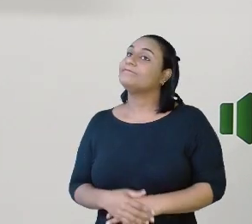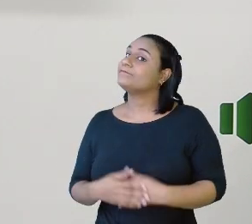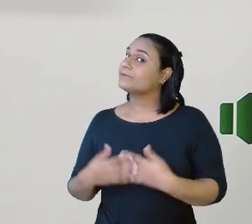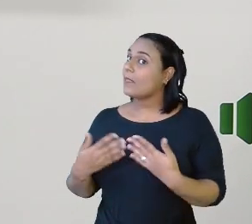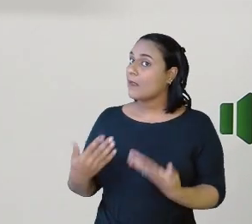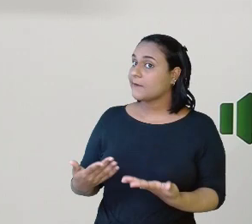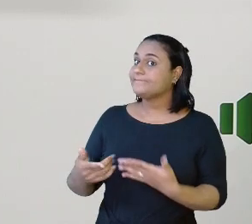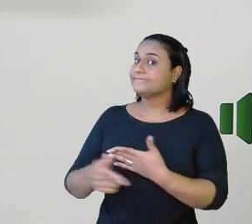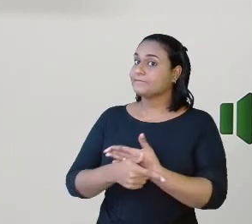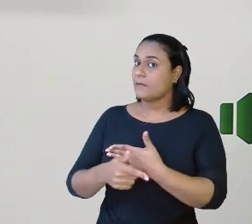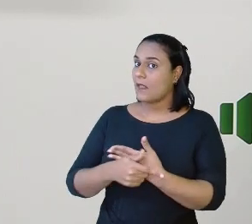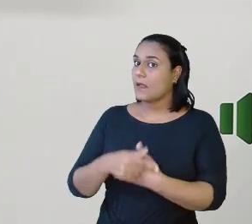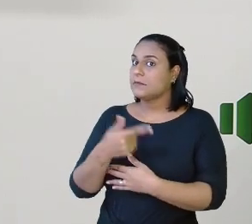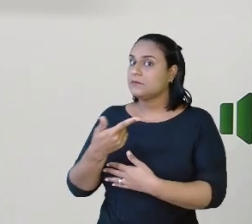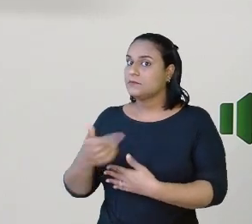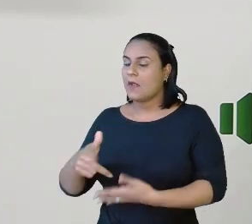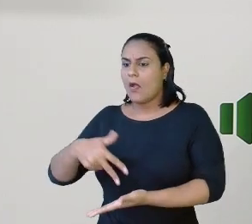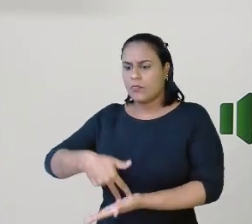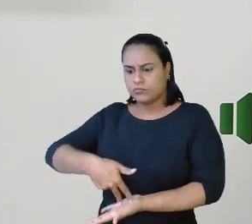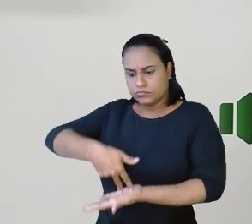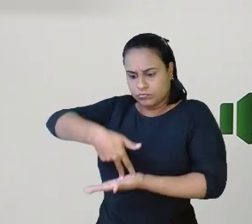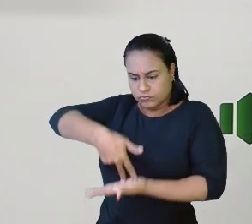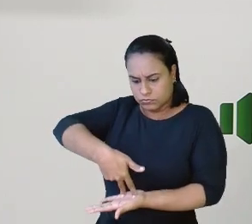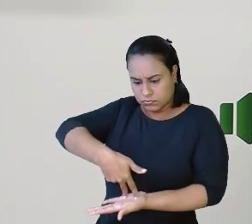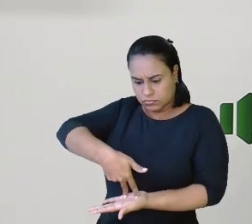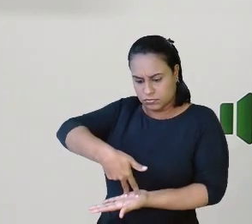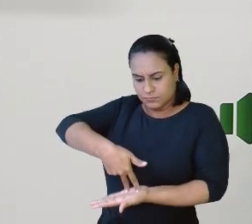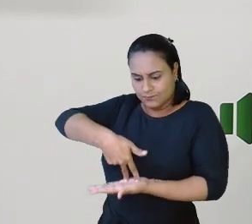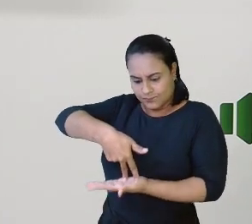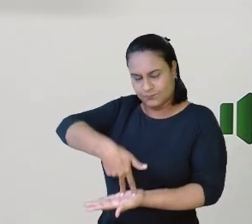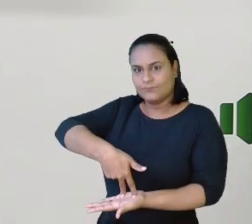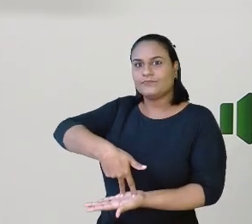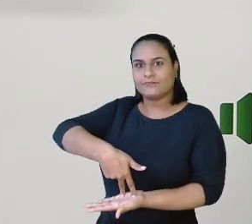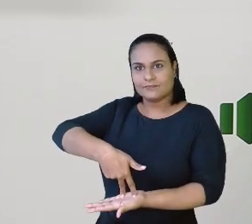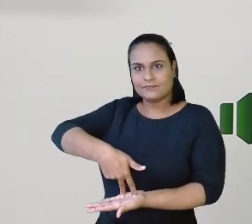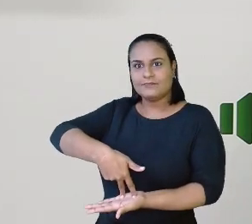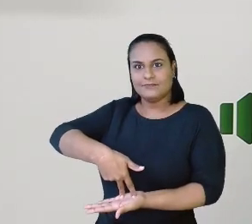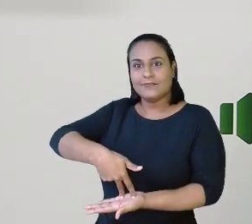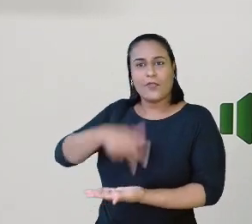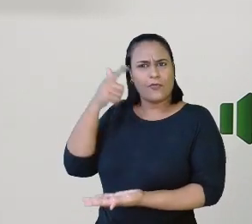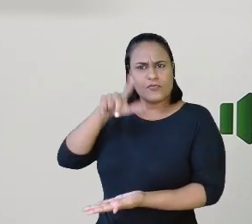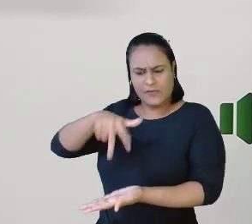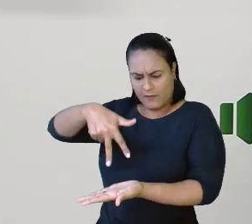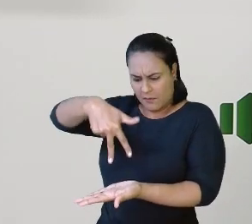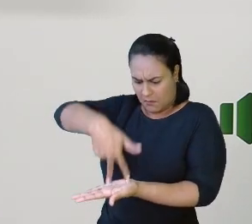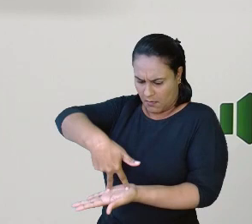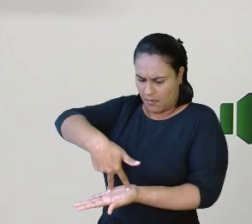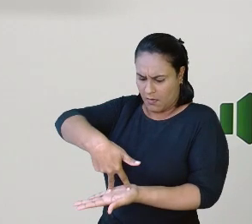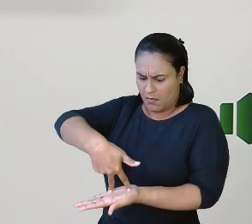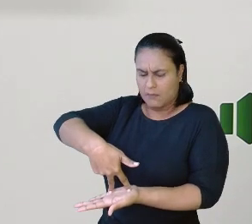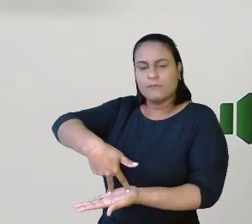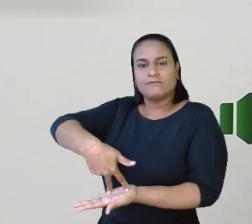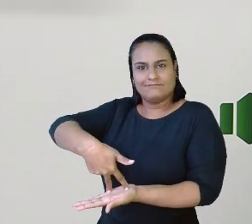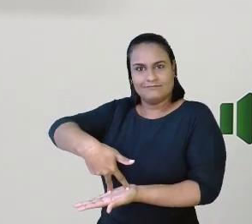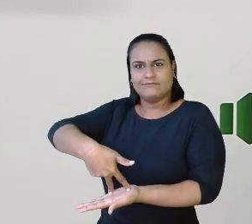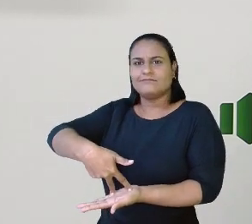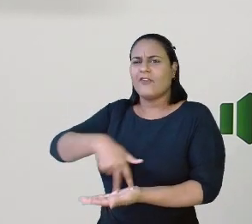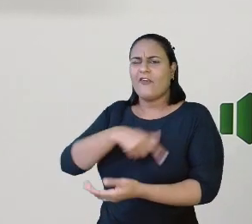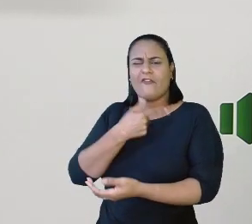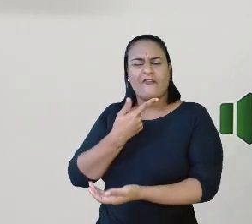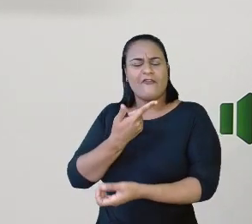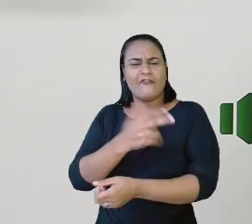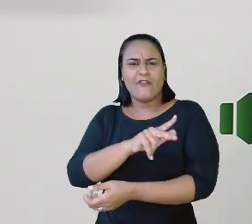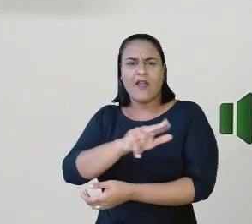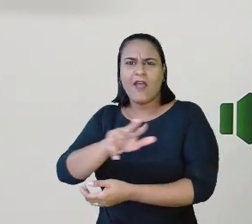também servem para sustentar o nosso corpo. Nós ficamos em pé, nós podemos fazer diversas